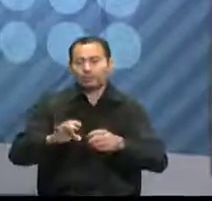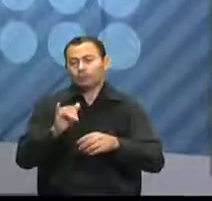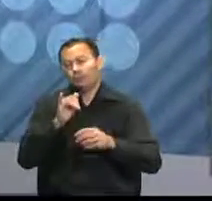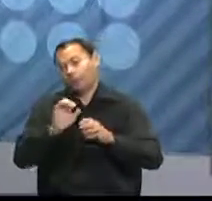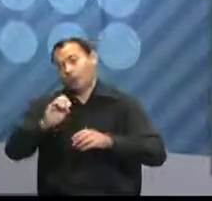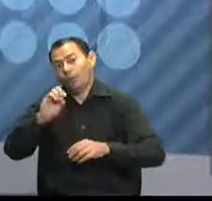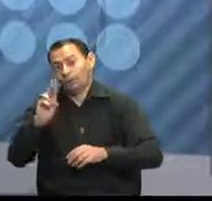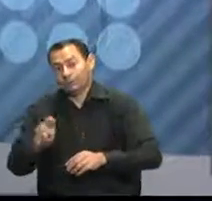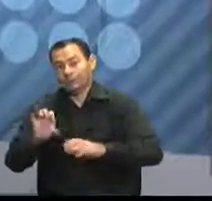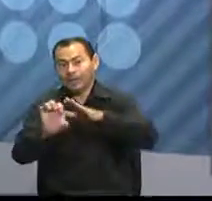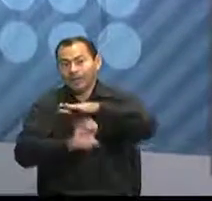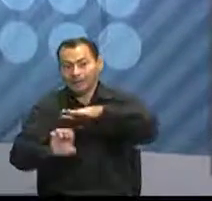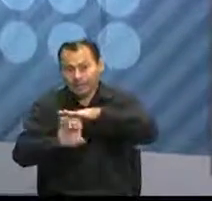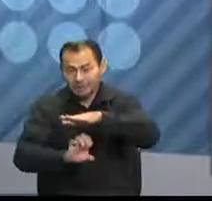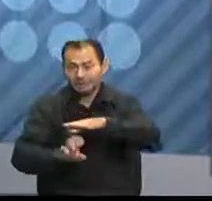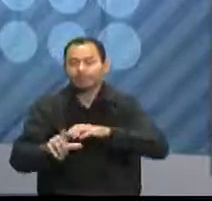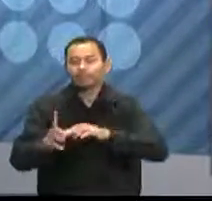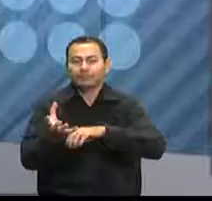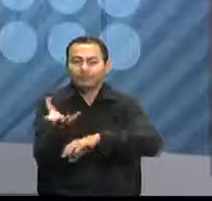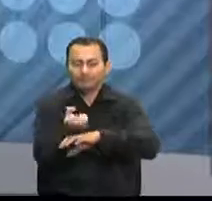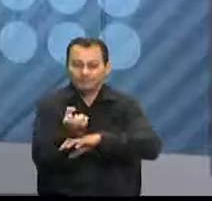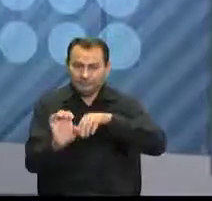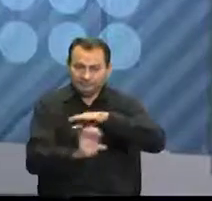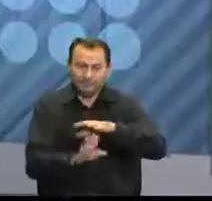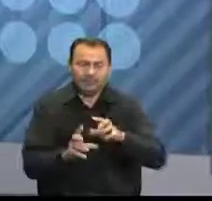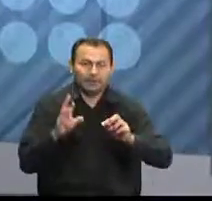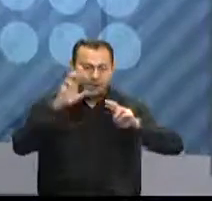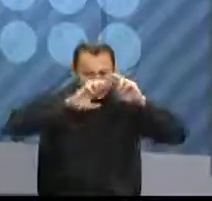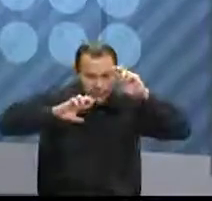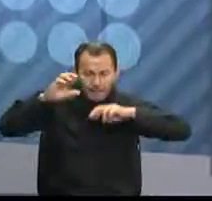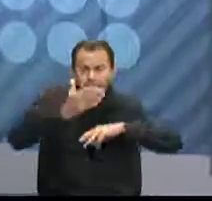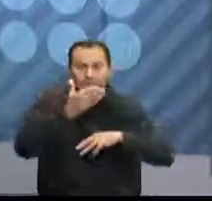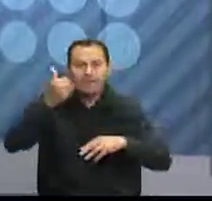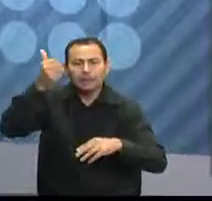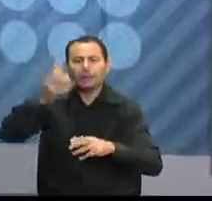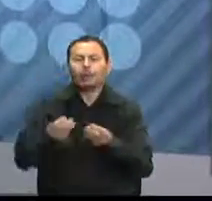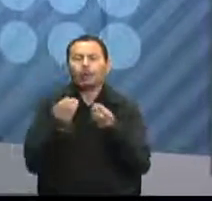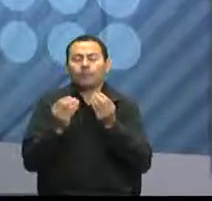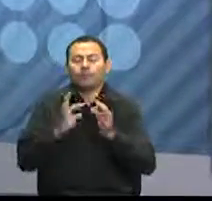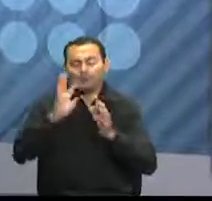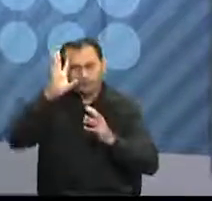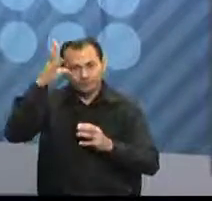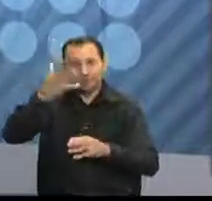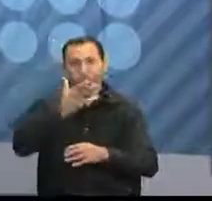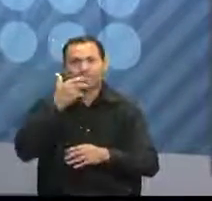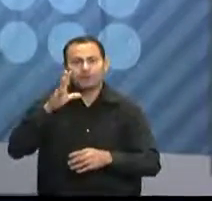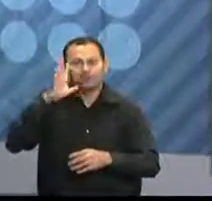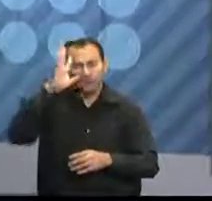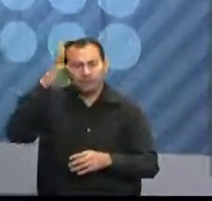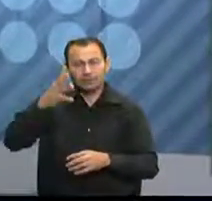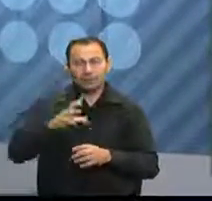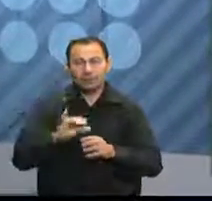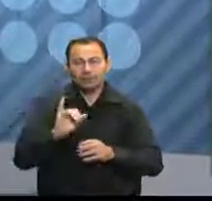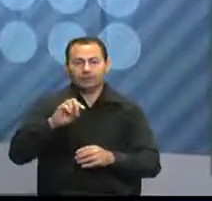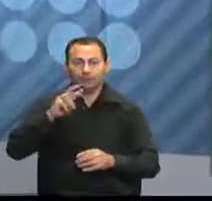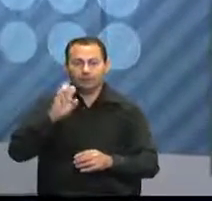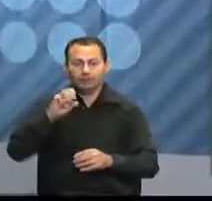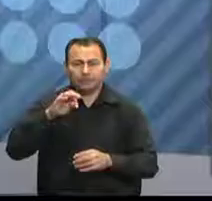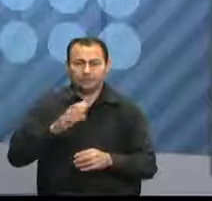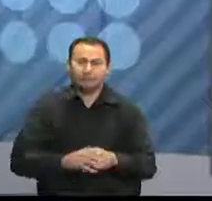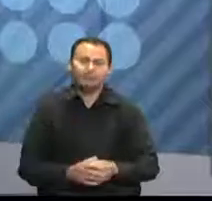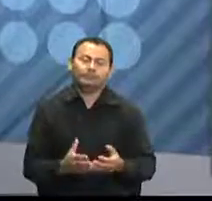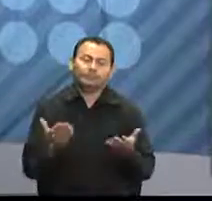e assim você vai poder ter uma análise melhor de como tomar as melhores decisões de investimentos